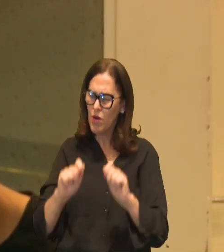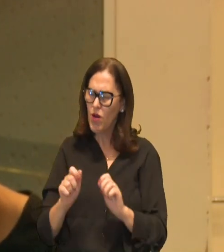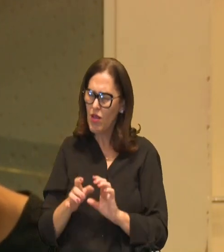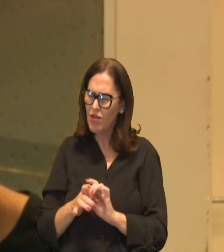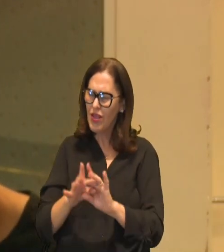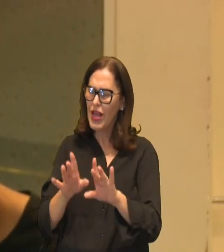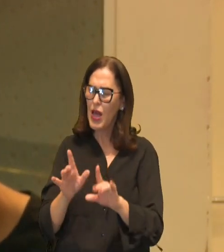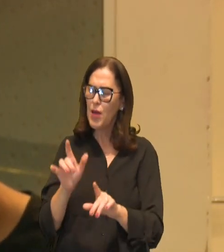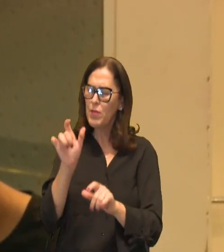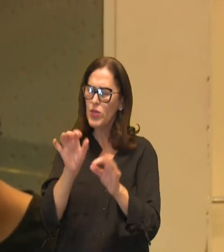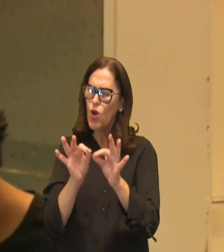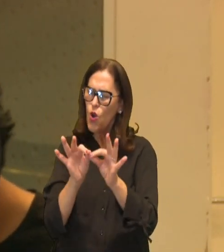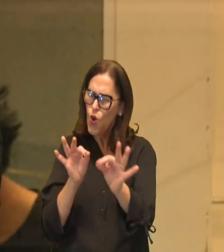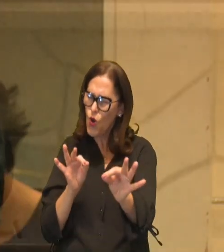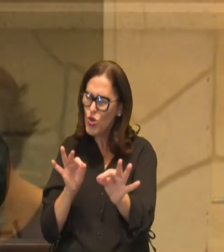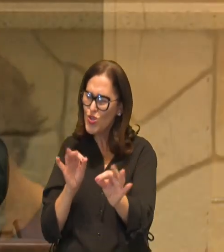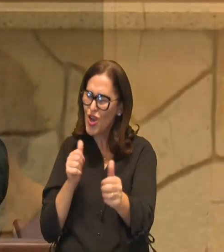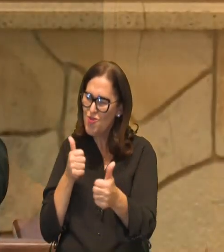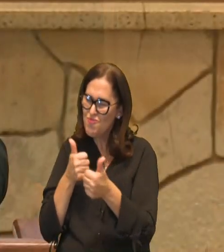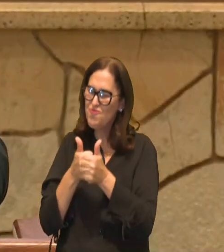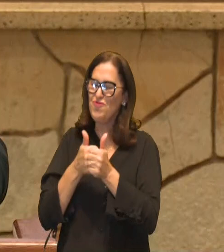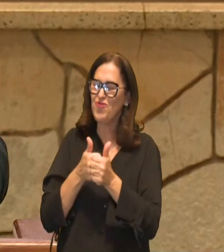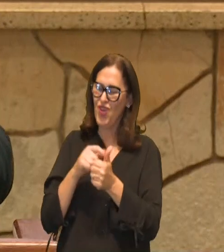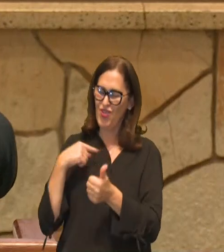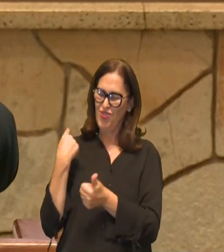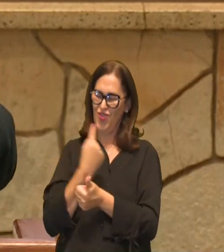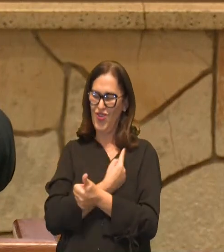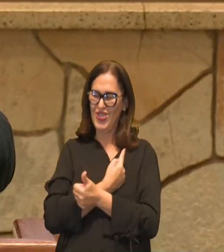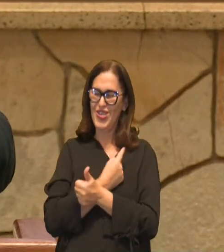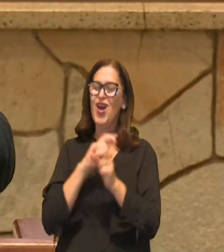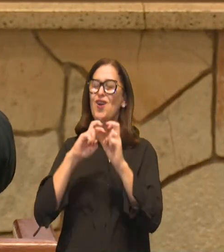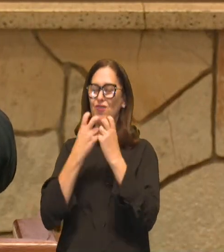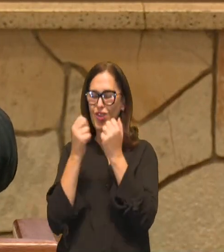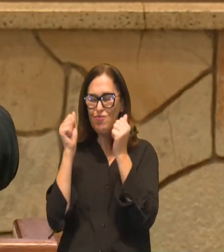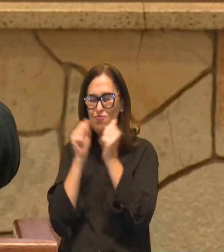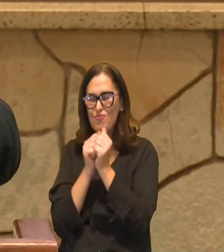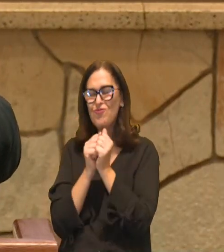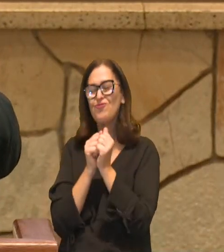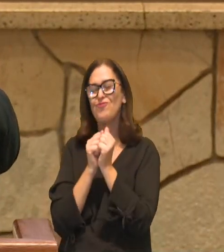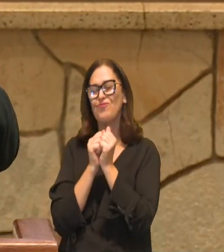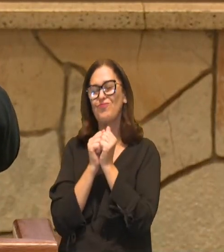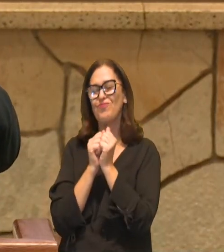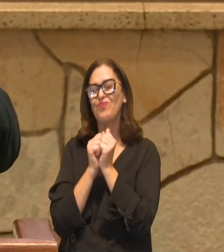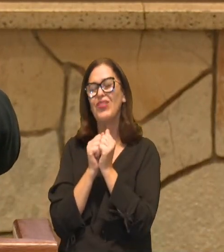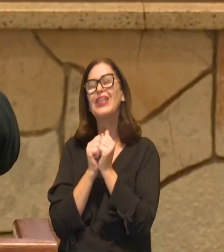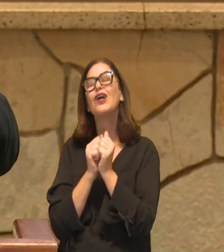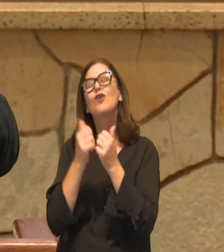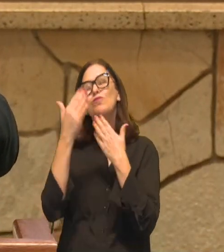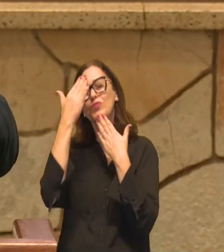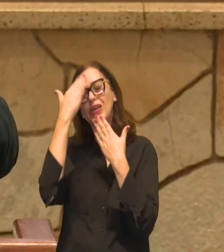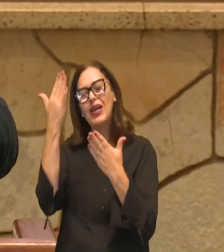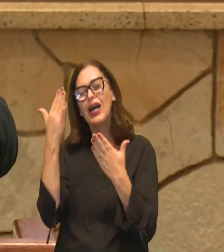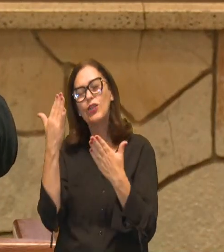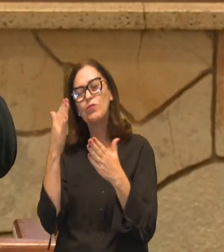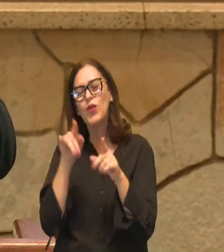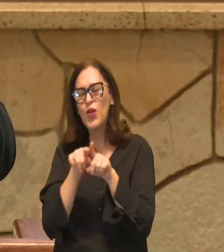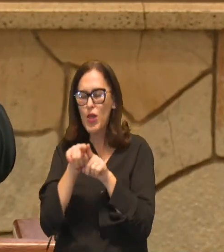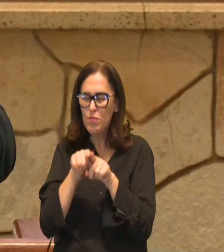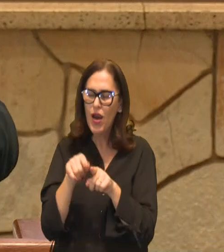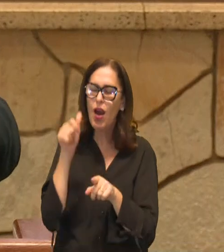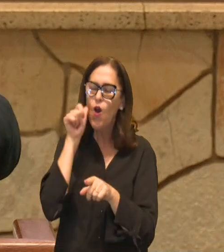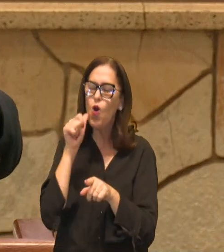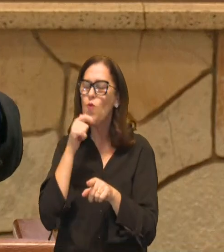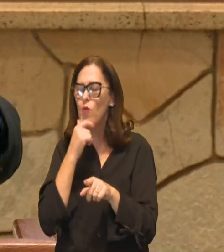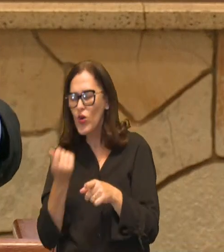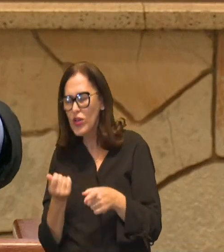que pessoas tão distantes estejam próximas a nós e cultuando conosco. Muito obrigado, Senhor, pelo nosso irmão, pela nossa